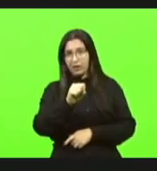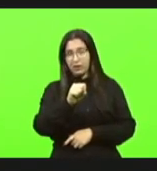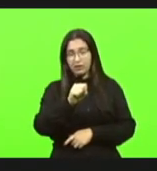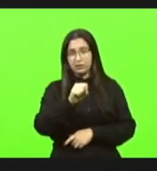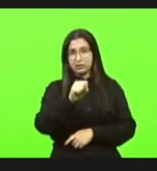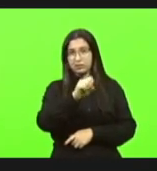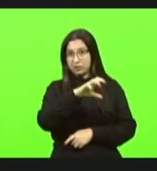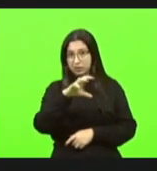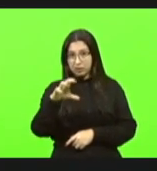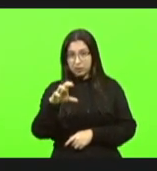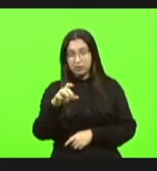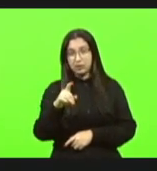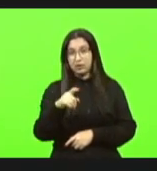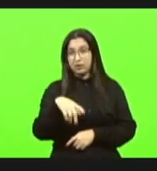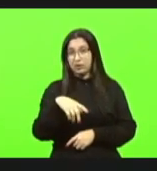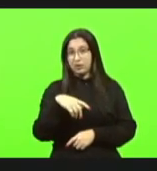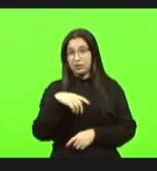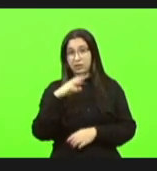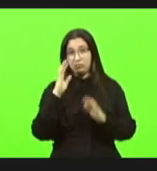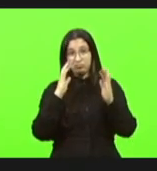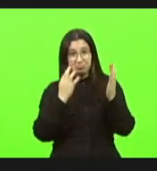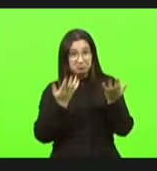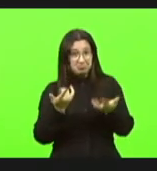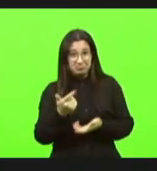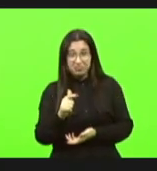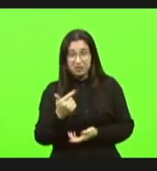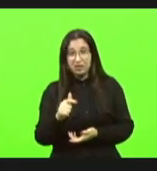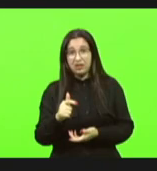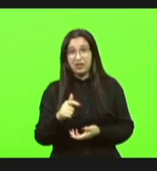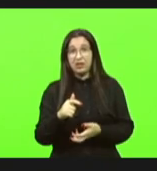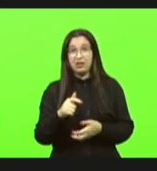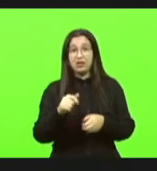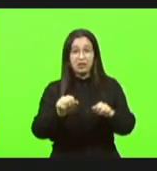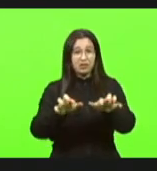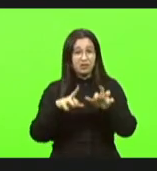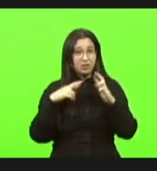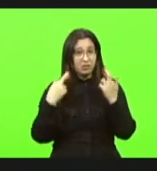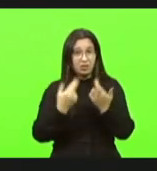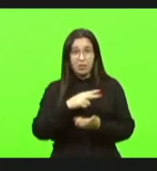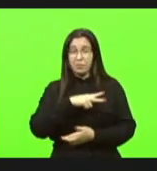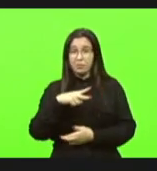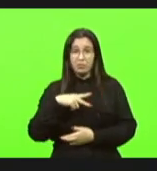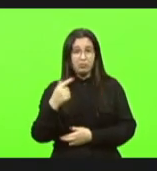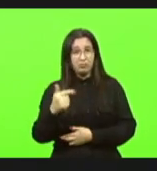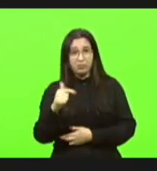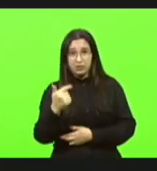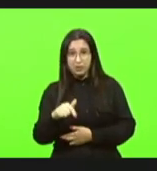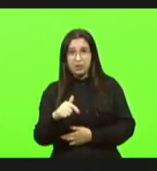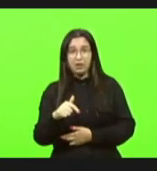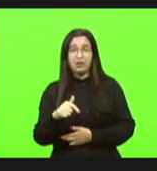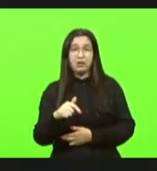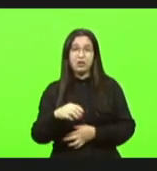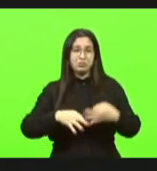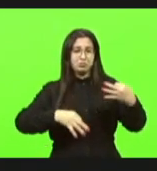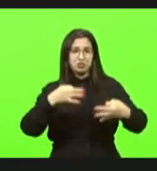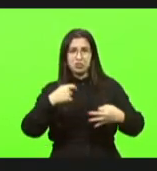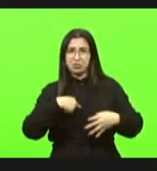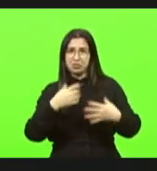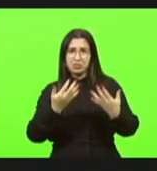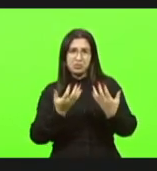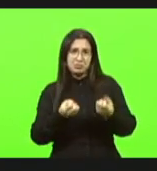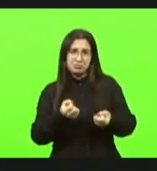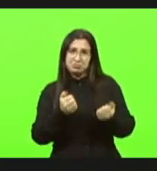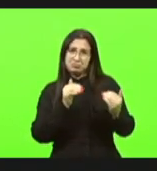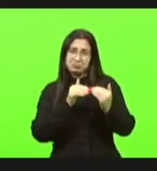não houve audiência pública não concorda a forma que foi julgado estando da casa e uma